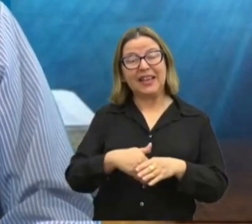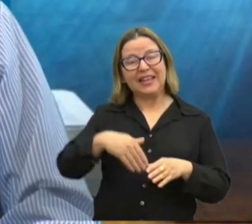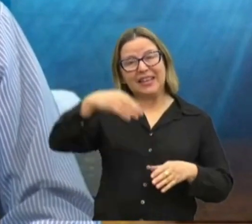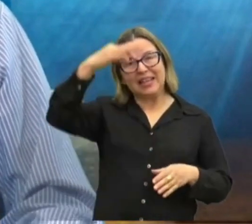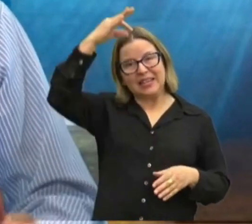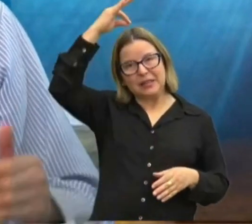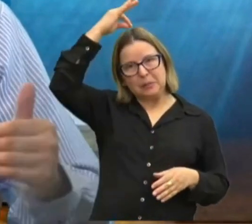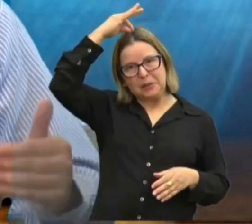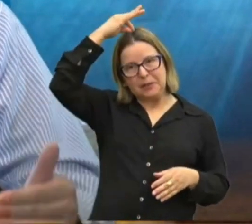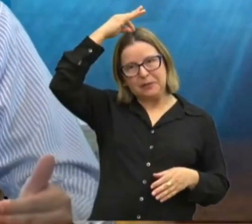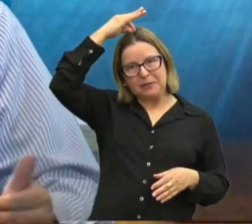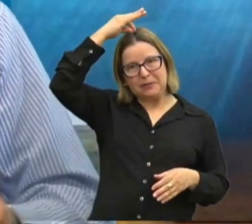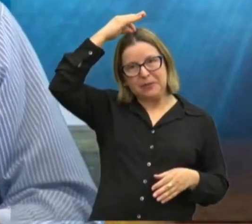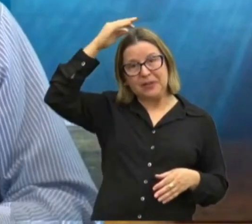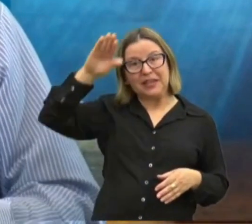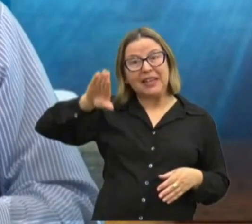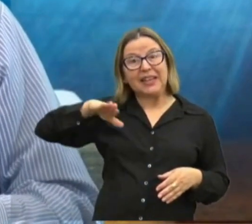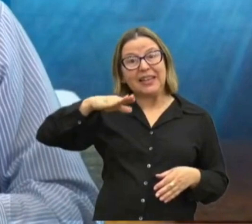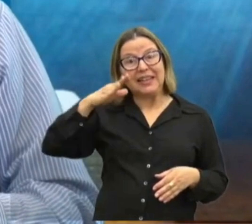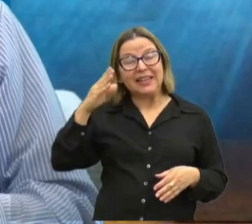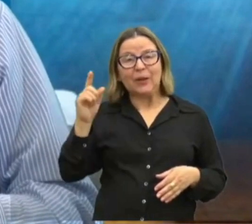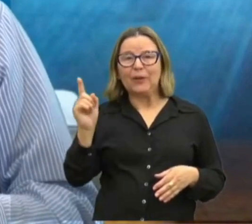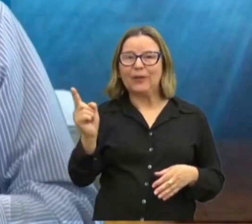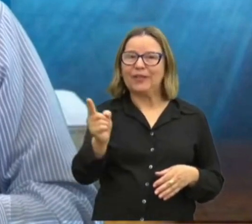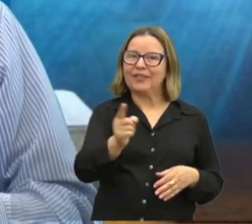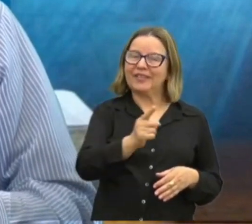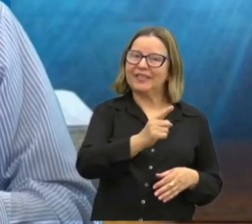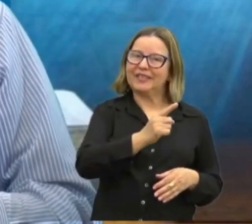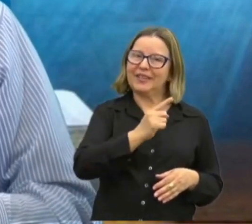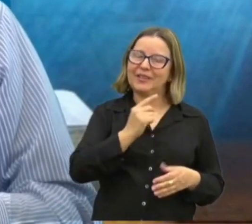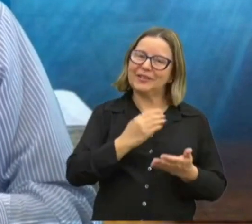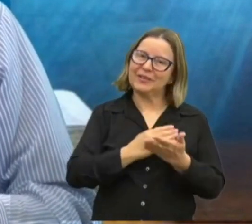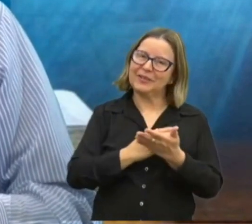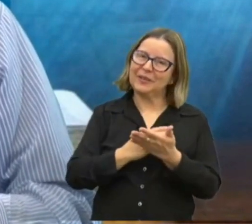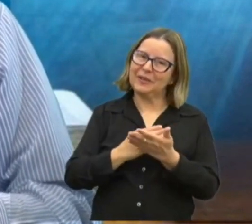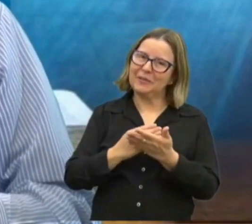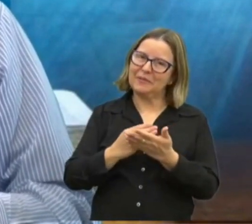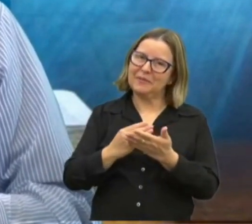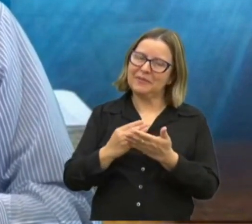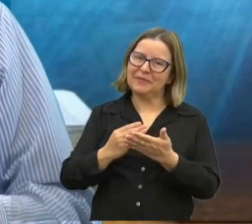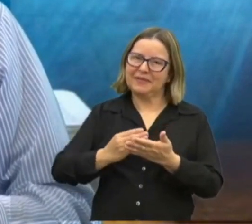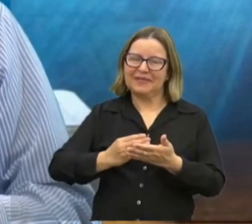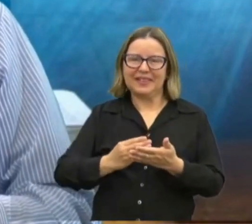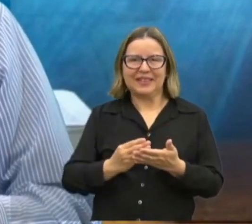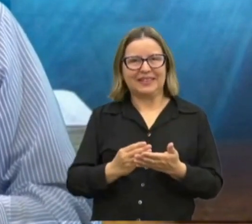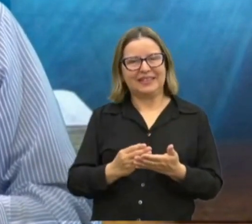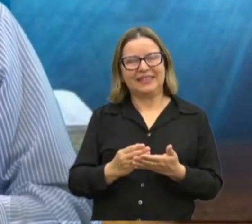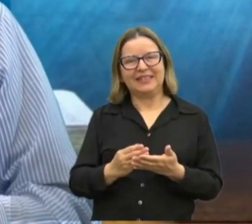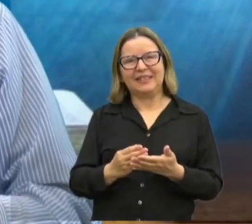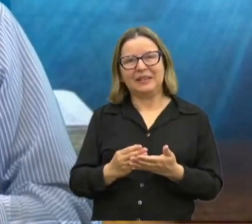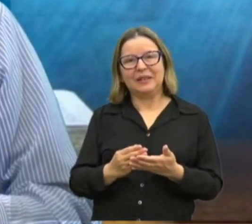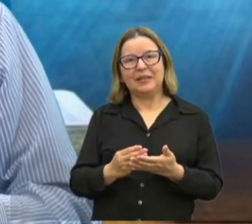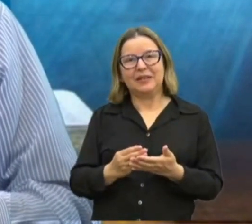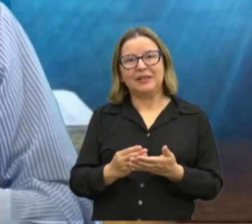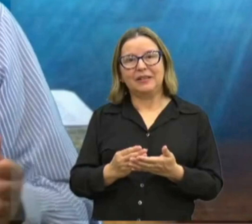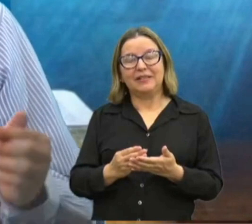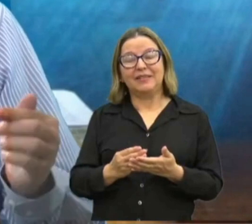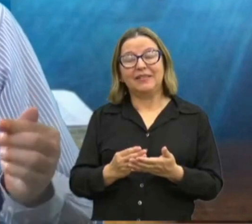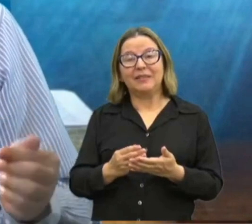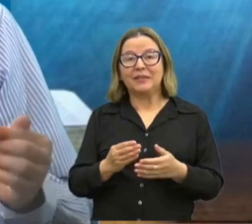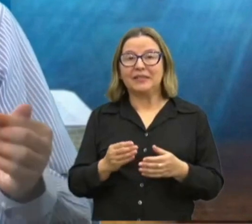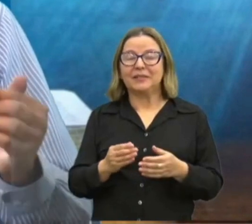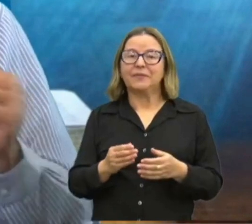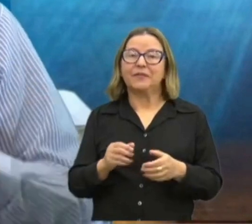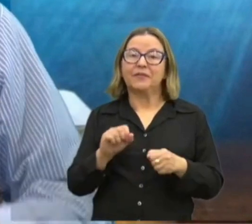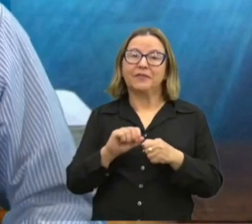nós realmente passamos a ingressar na família de Deus. Porque Deus